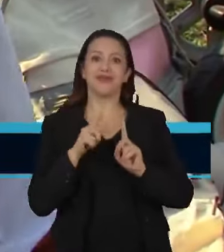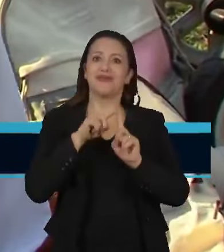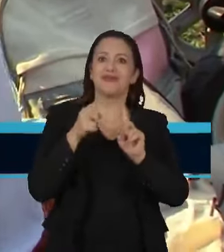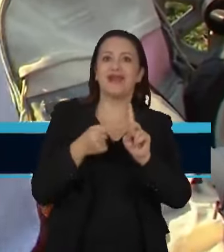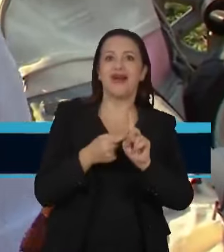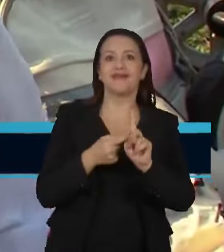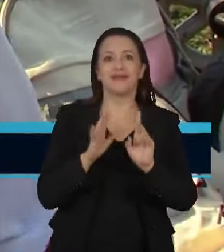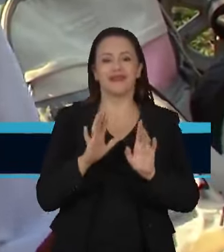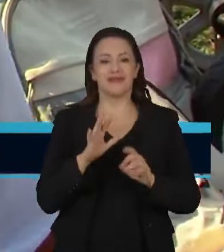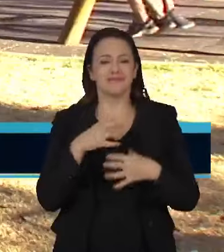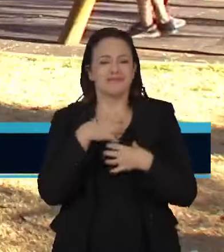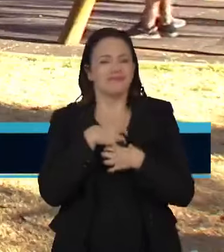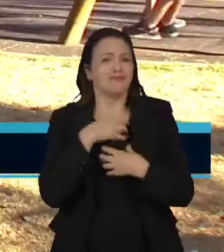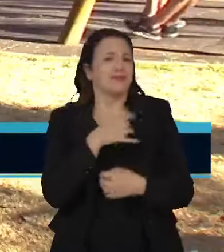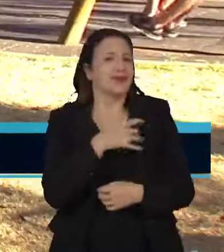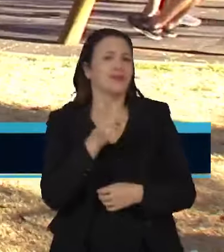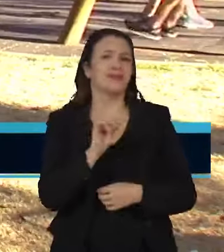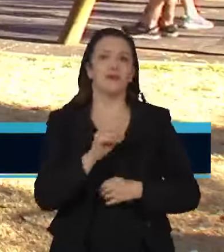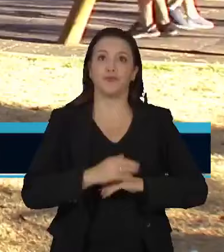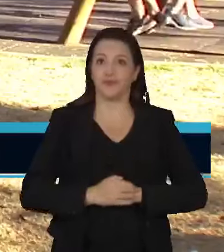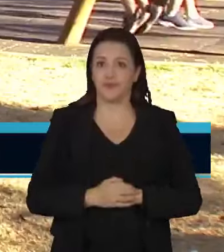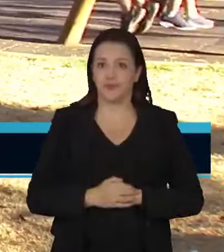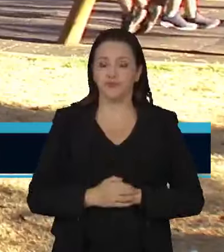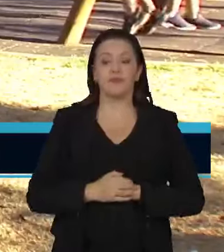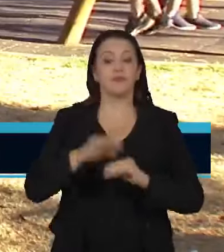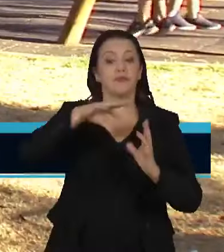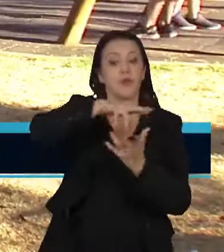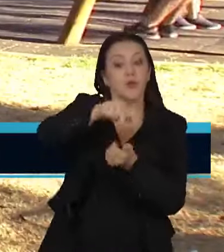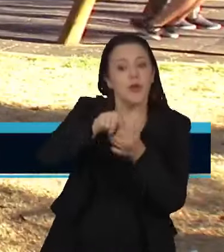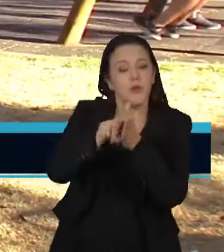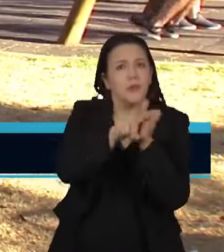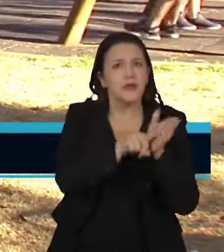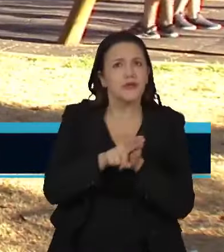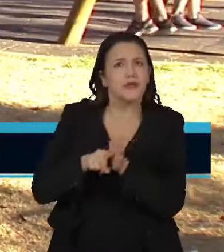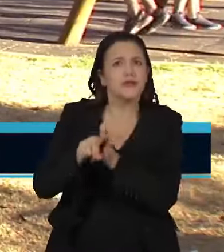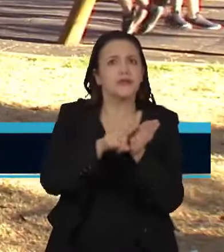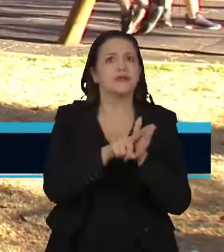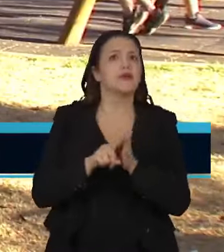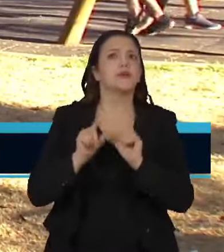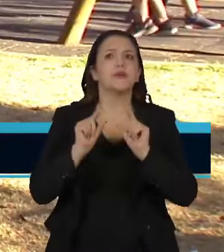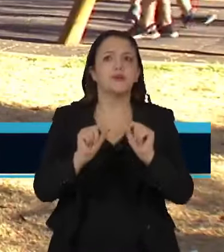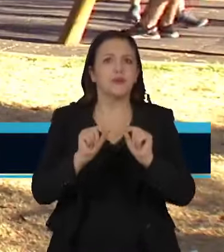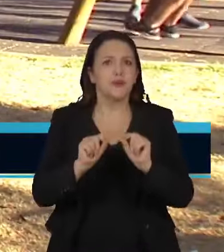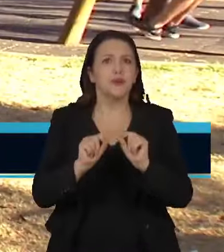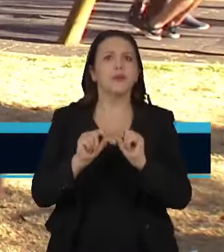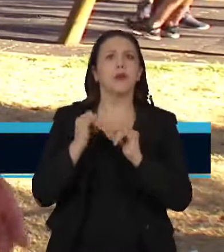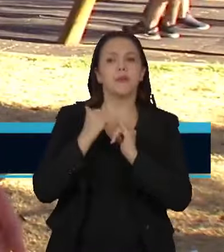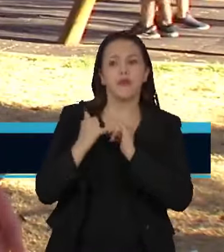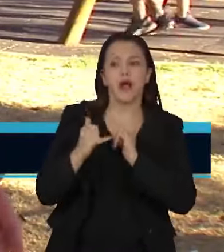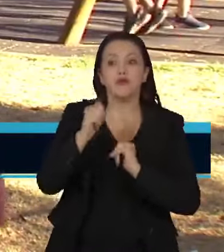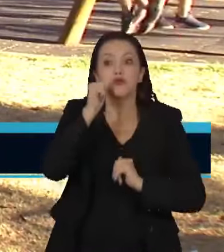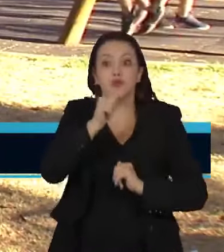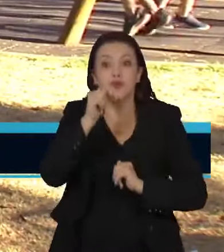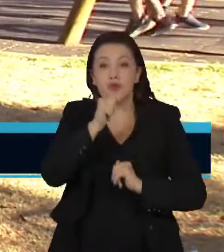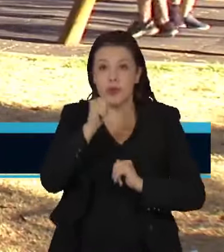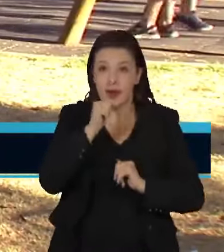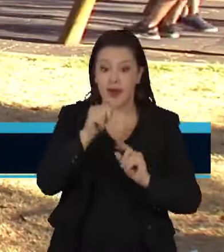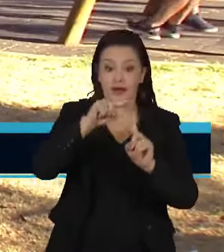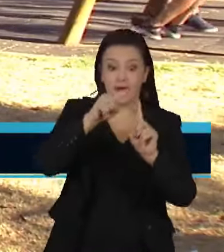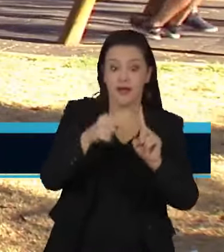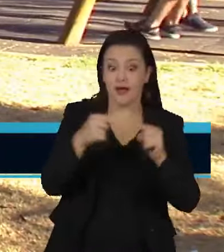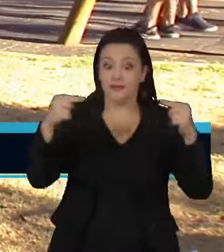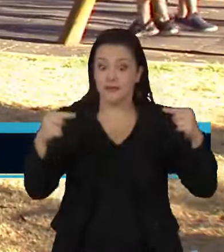ele em momento nenhum sentiu medo segundo Banco Mundial apenas metade das mulheres em idade ativa está